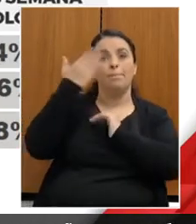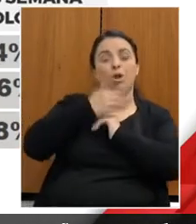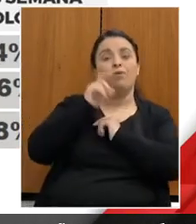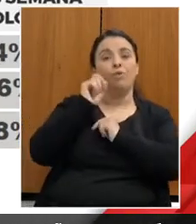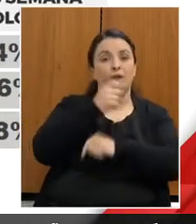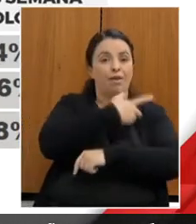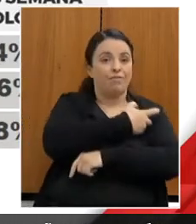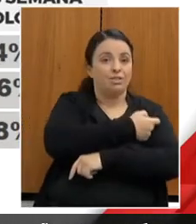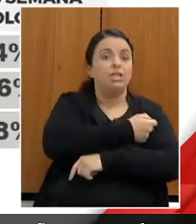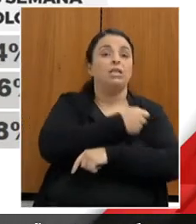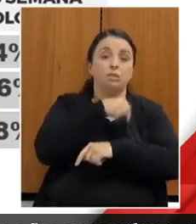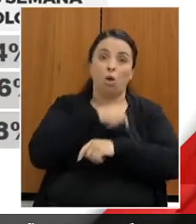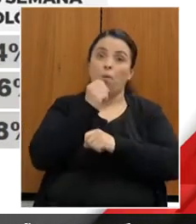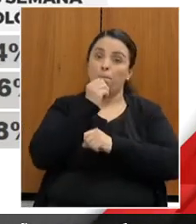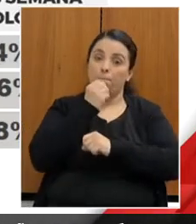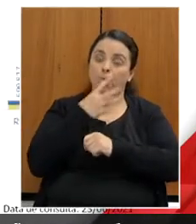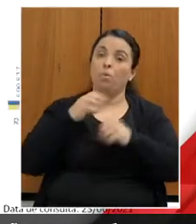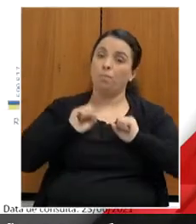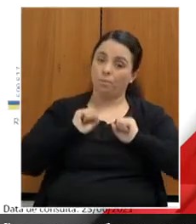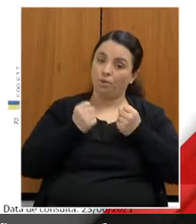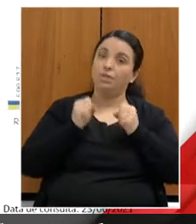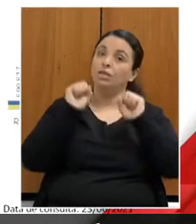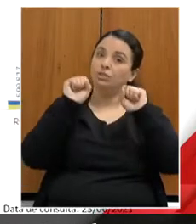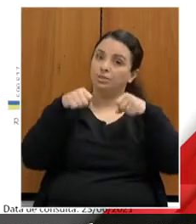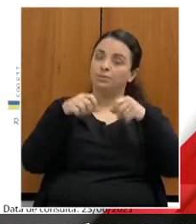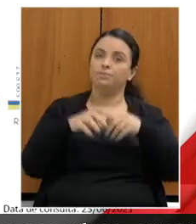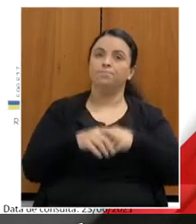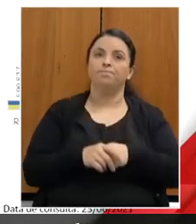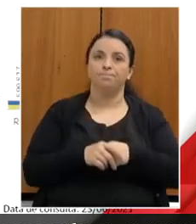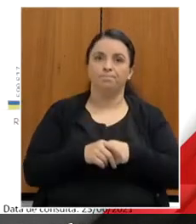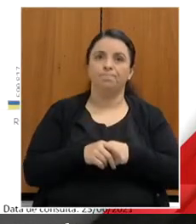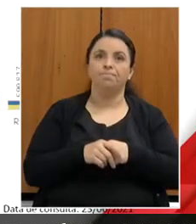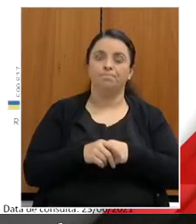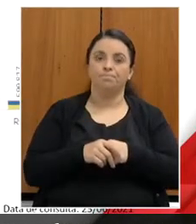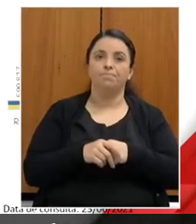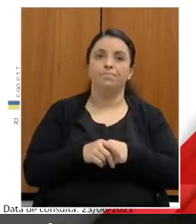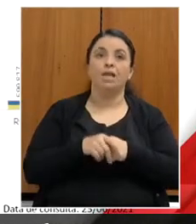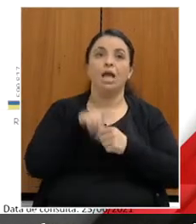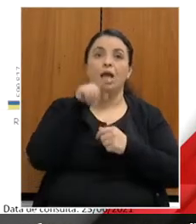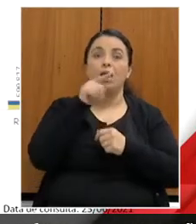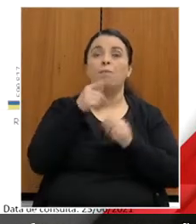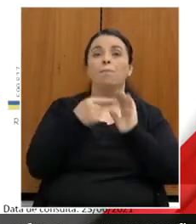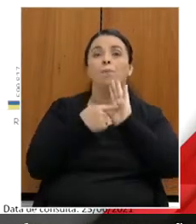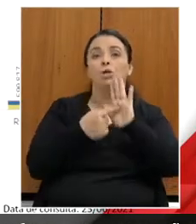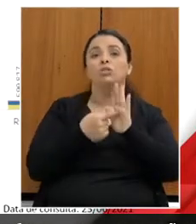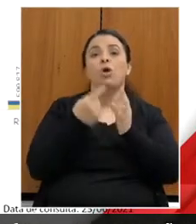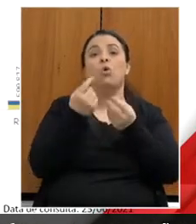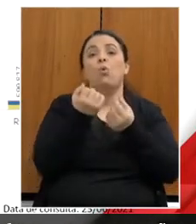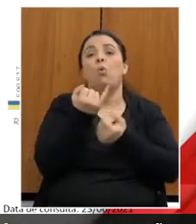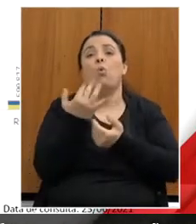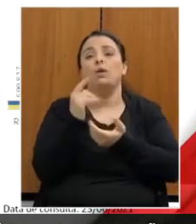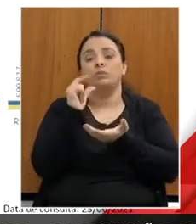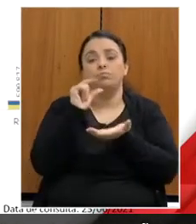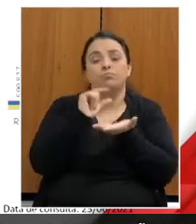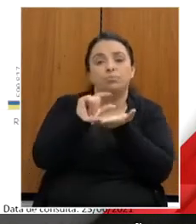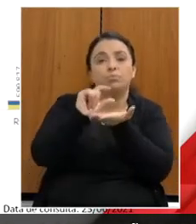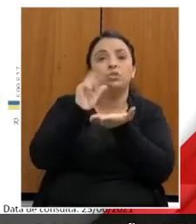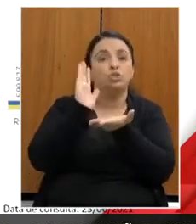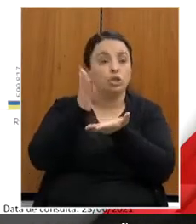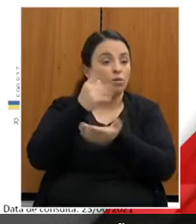para óbito também. Pode passar? As doses aplicadas. O Estado de Minas é o segundo estado em doses aplicadas.